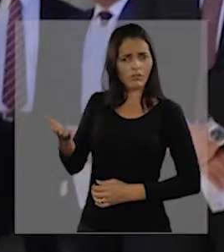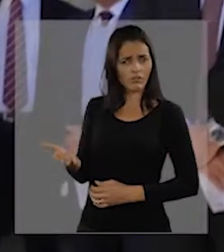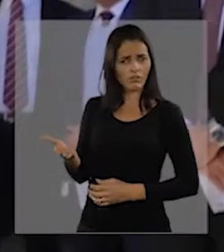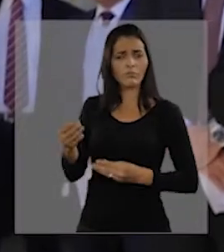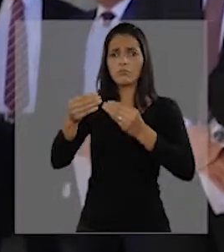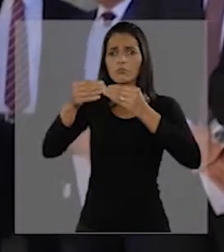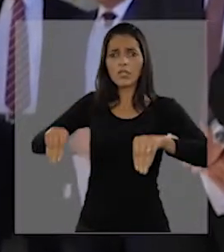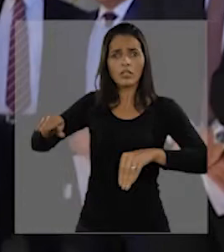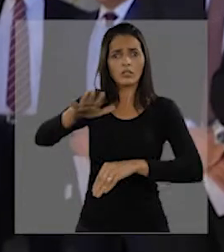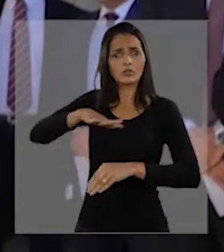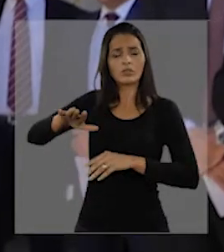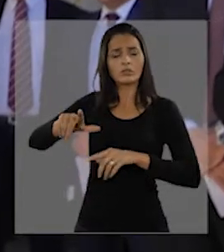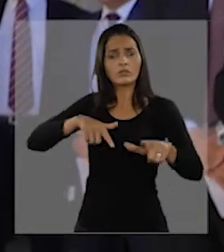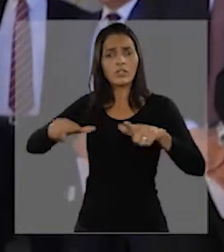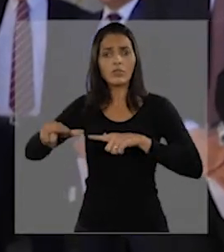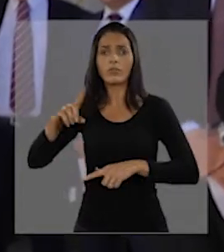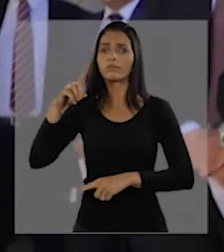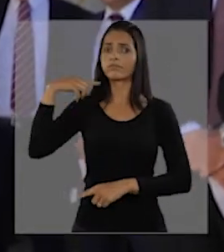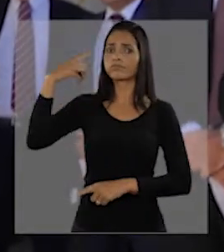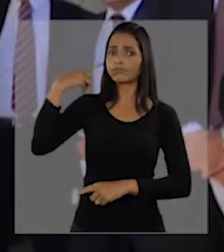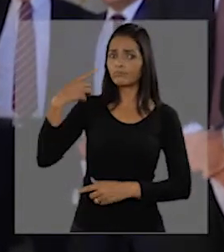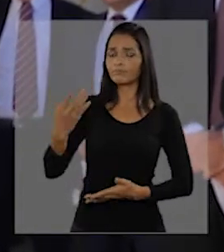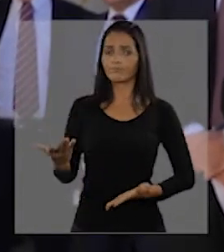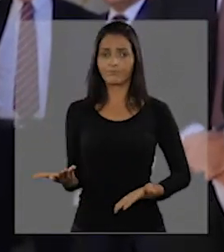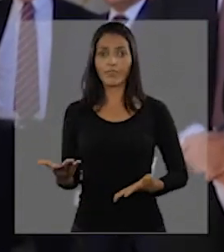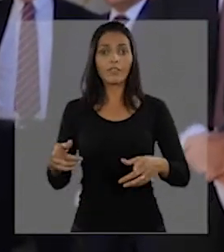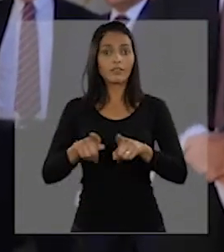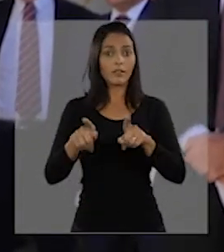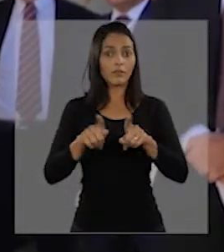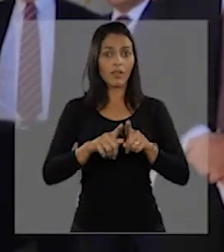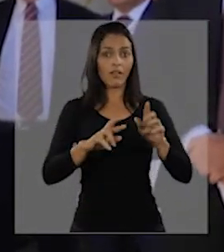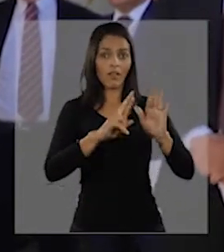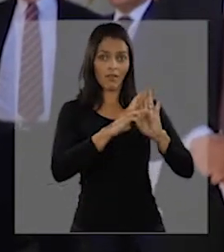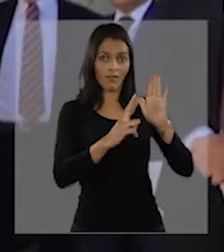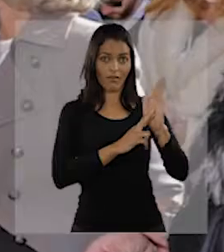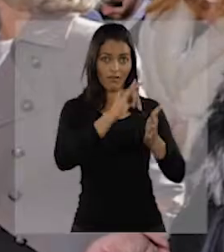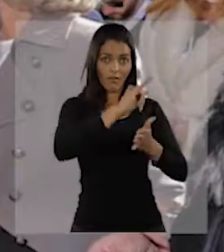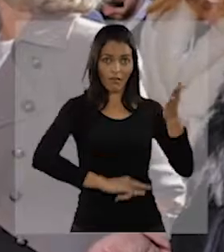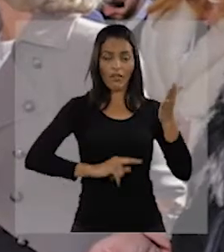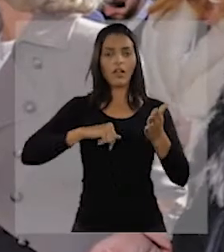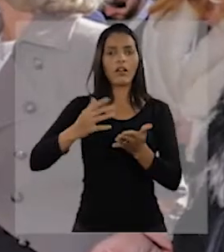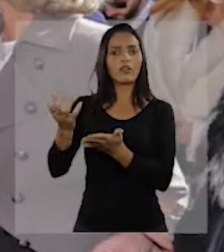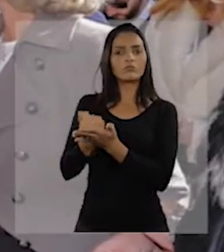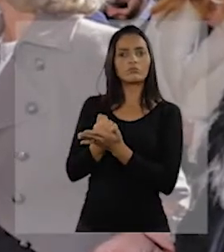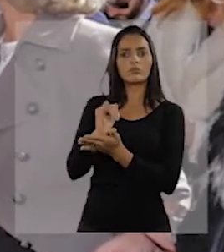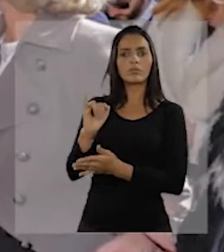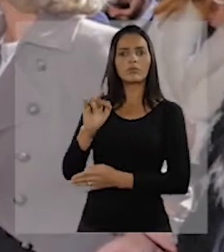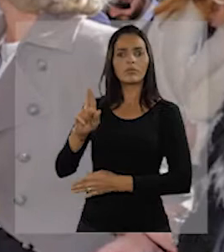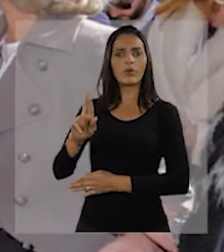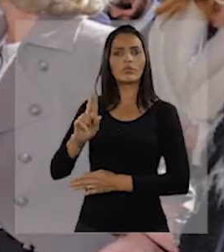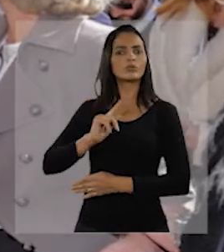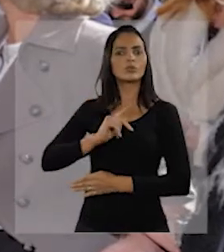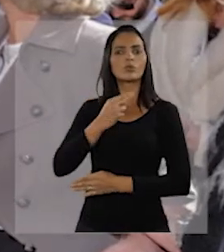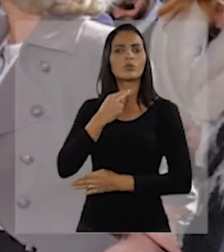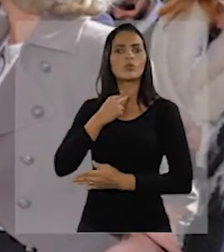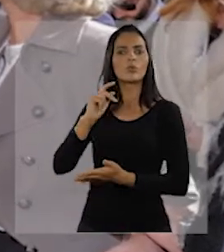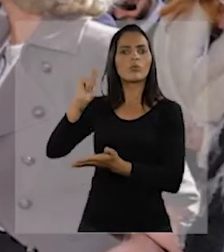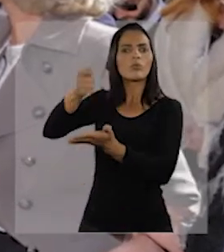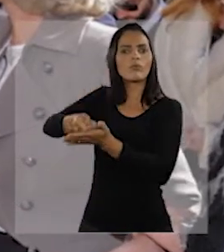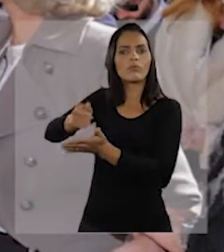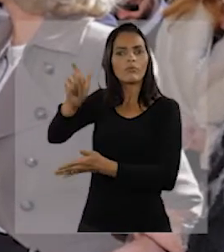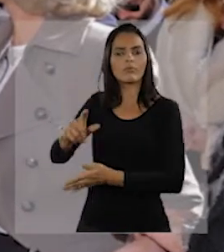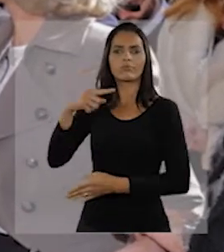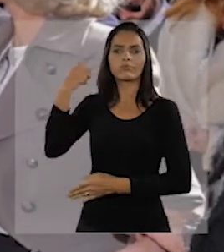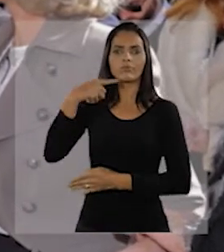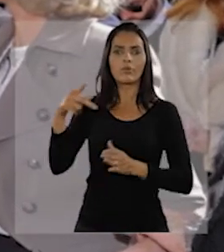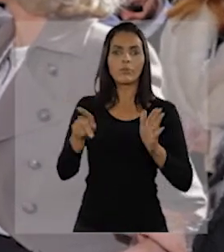clientes, prejudicando o exercício da profissão. Além disso, a norma retém o imposto de renda supostamente devido pelo